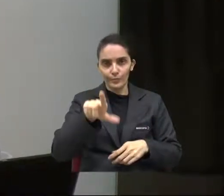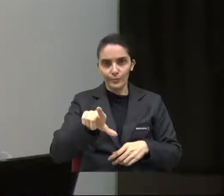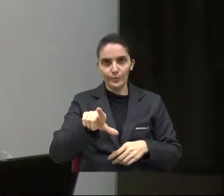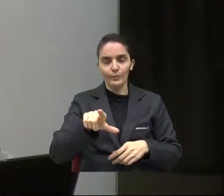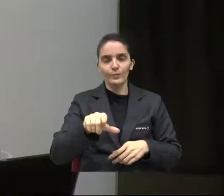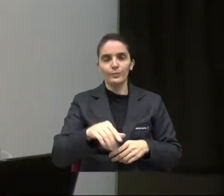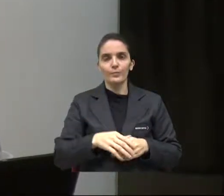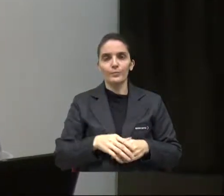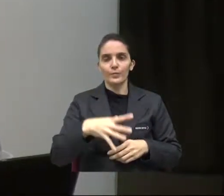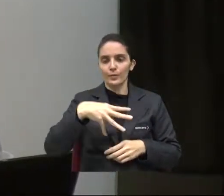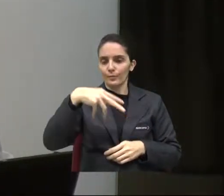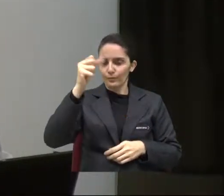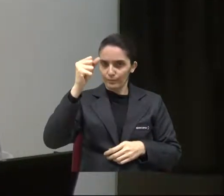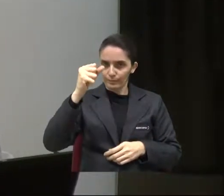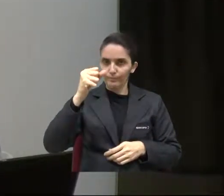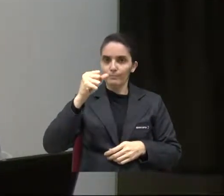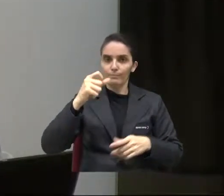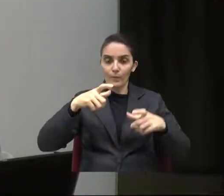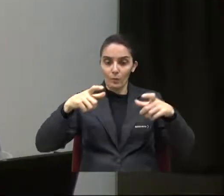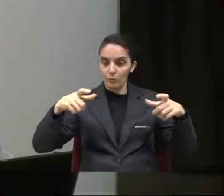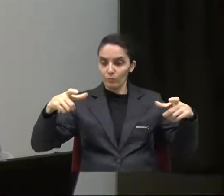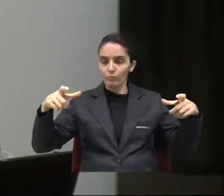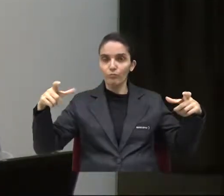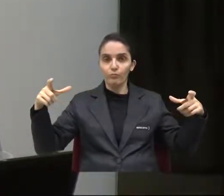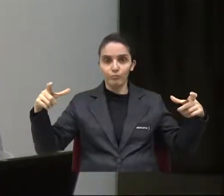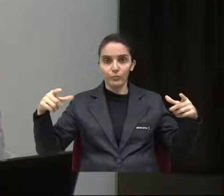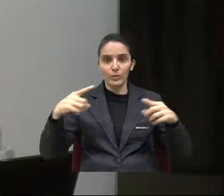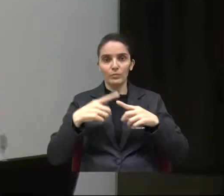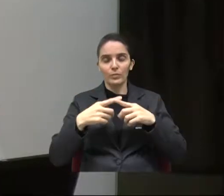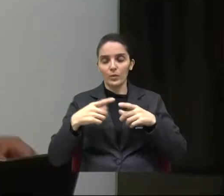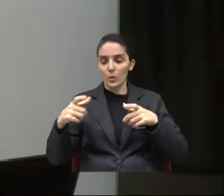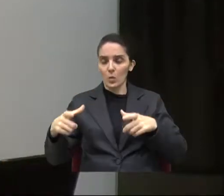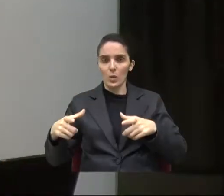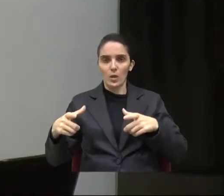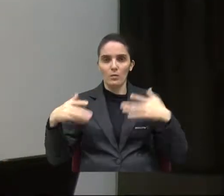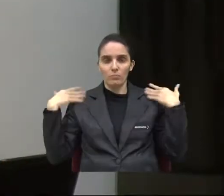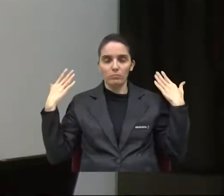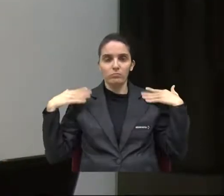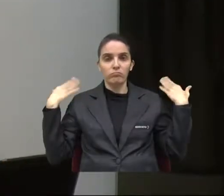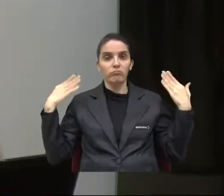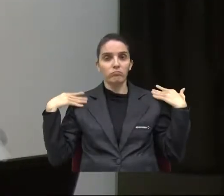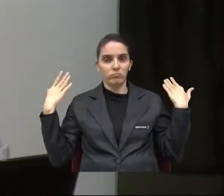tudo escuro. E lá é um lugar muito grande, que é uma área de lazer que dá mais ou menos